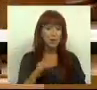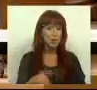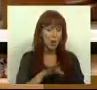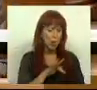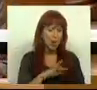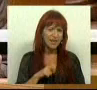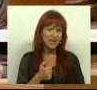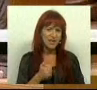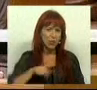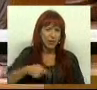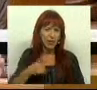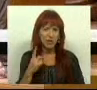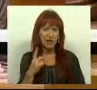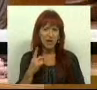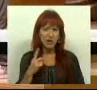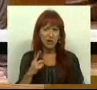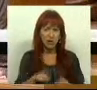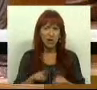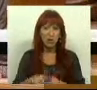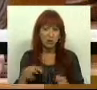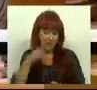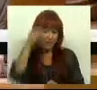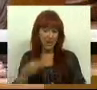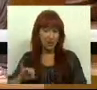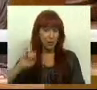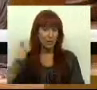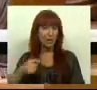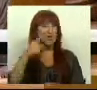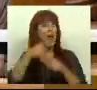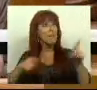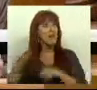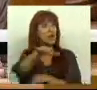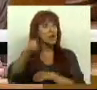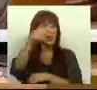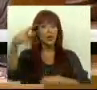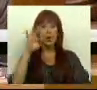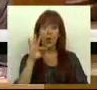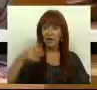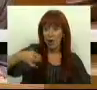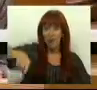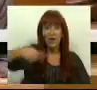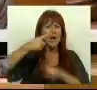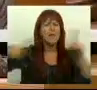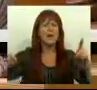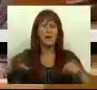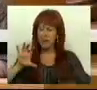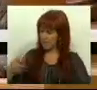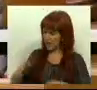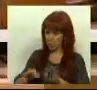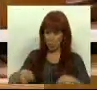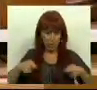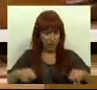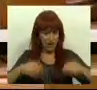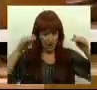de 45,6% em percentagem do PIB, enquanto a média da zona euro foi de 49,5%. Ora, um país que